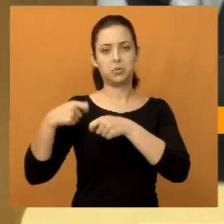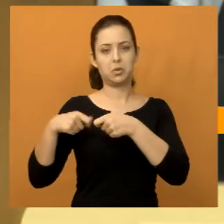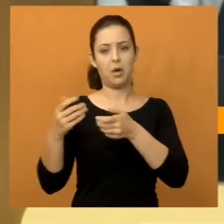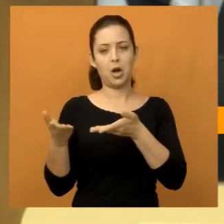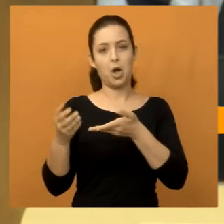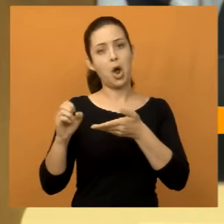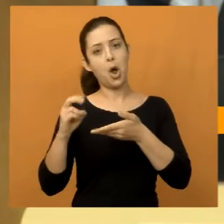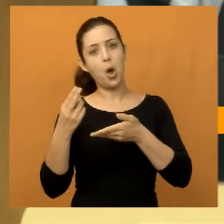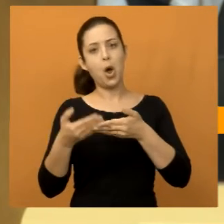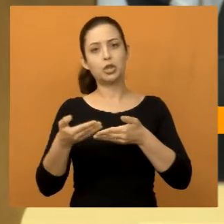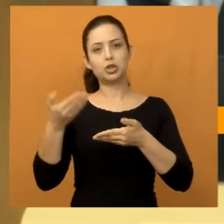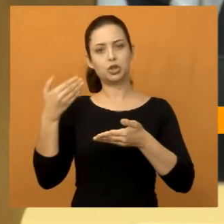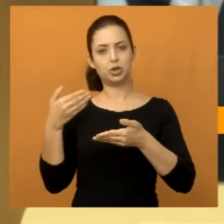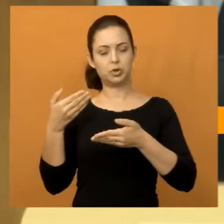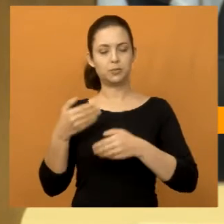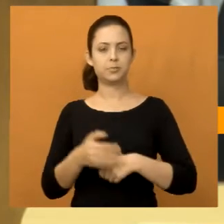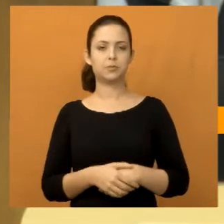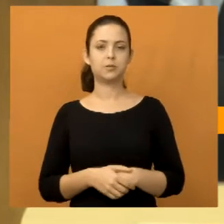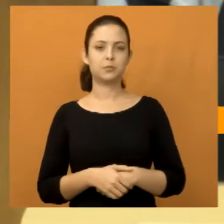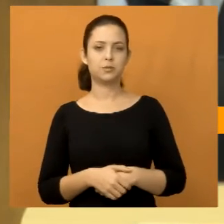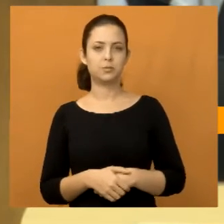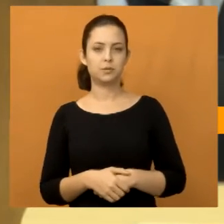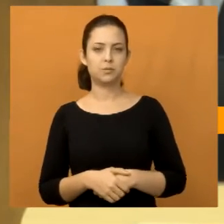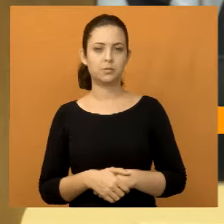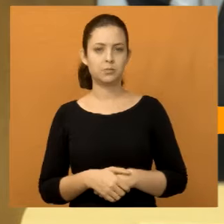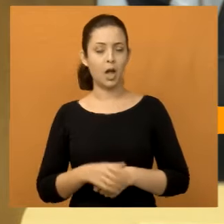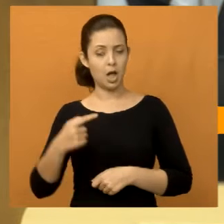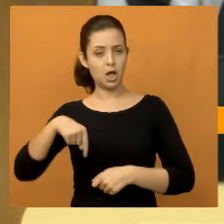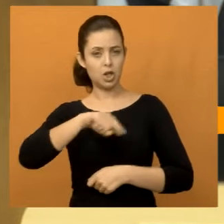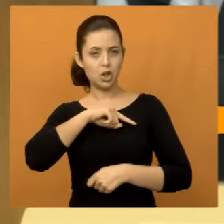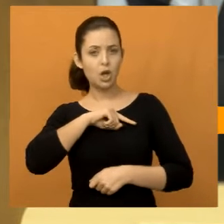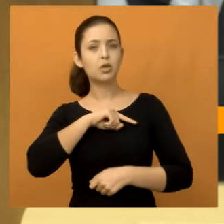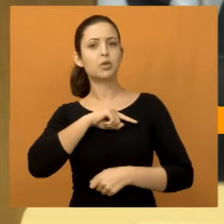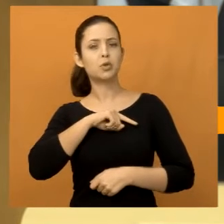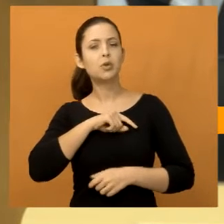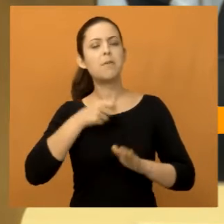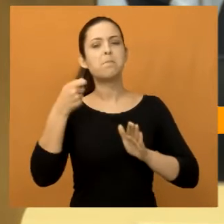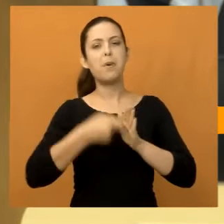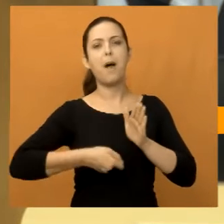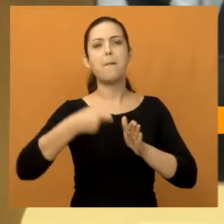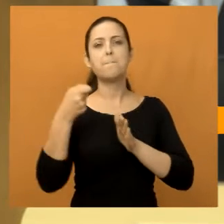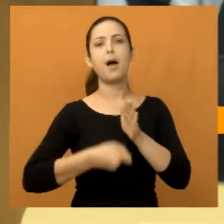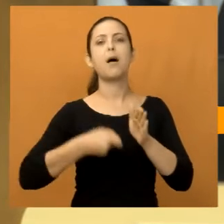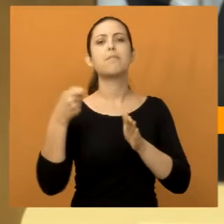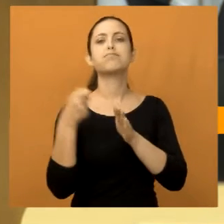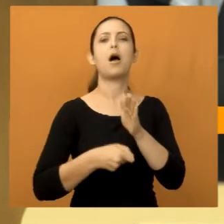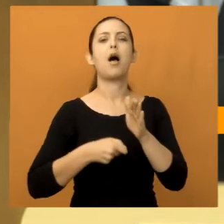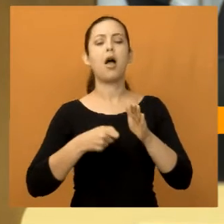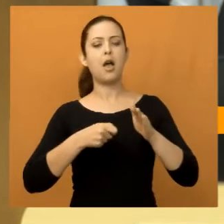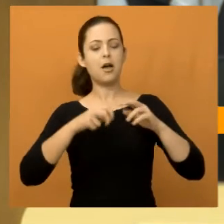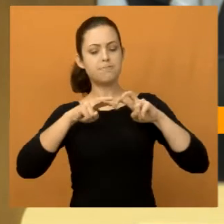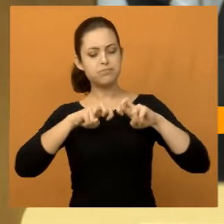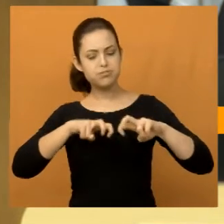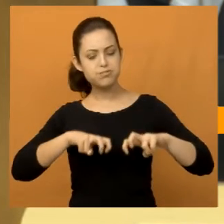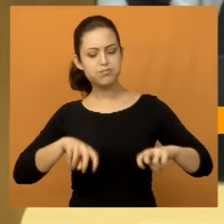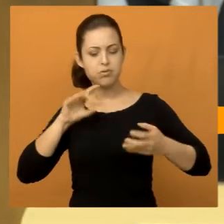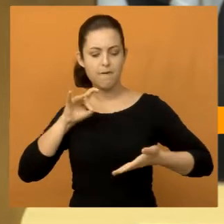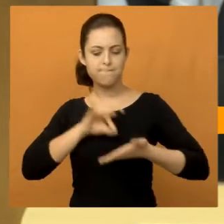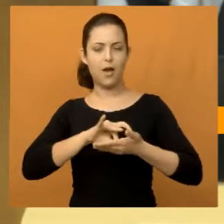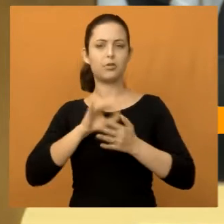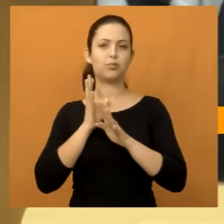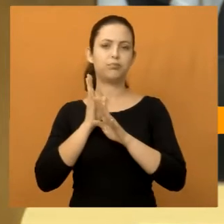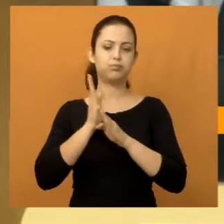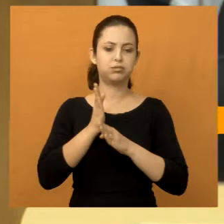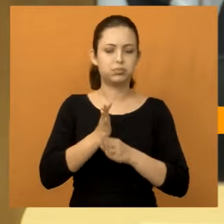administração ou da antiga. Nós seremos implacáveis na apuração desses fatos,